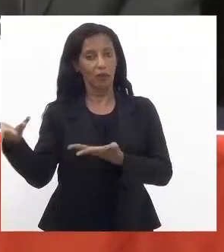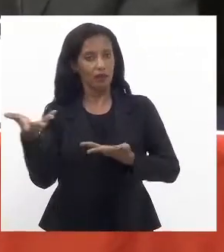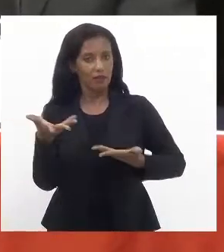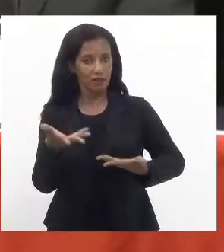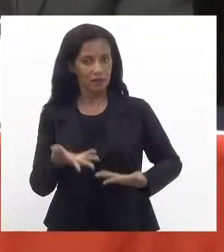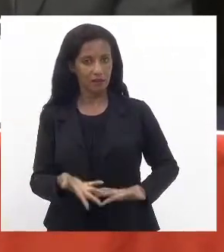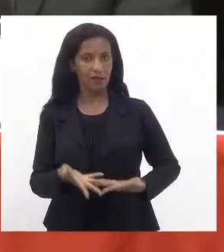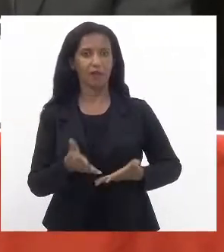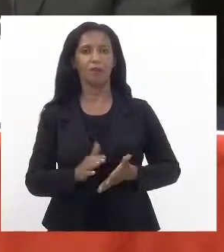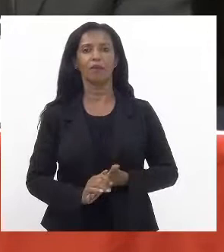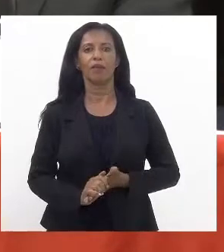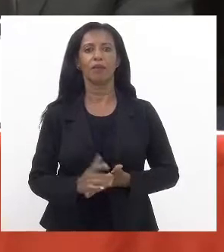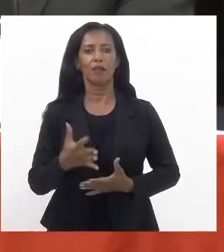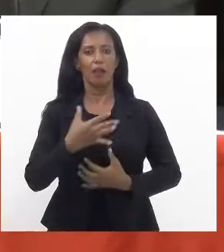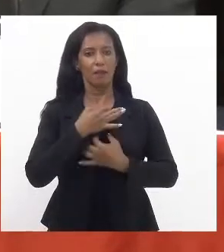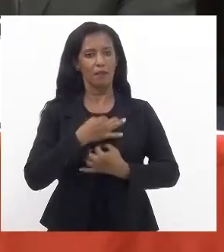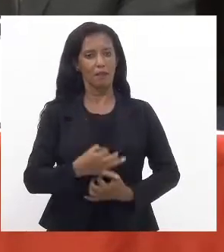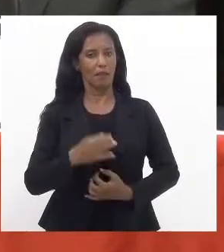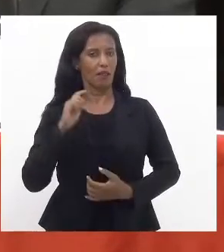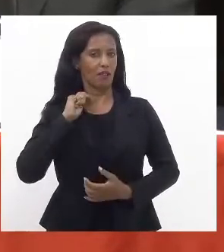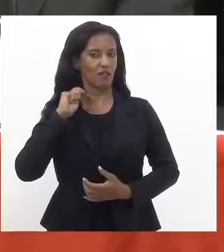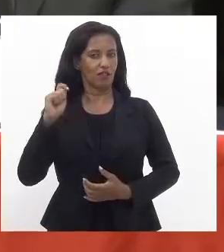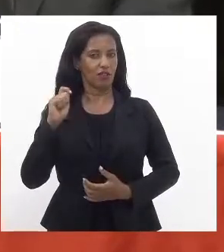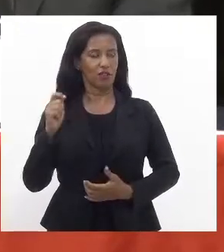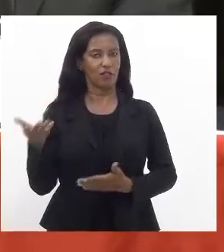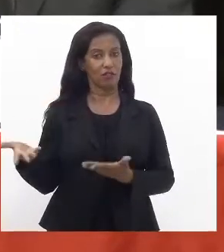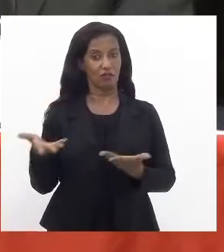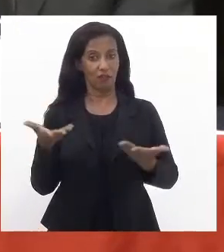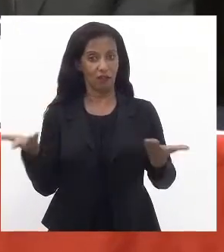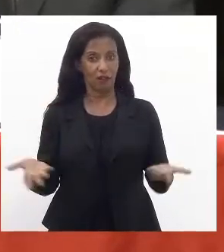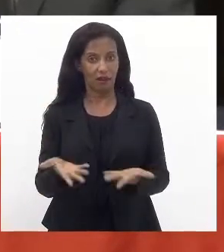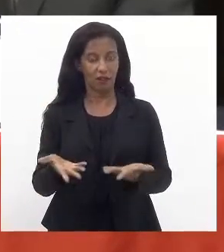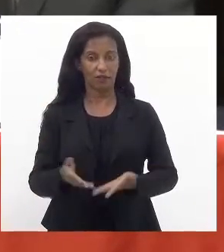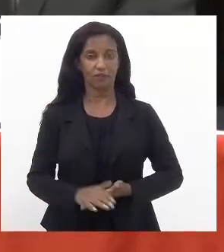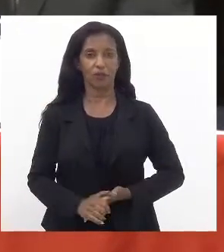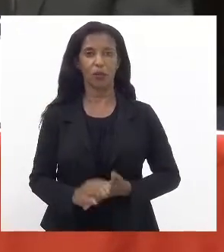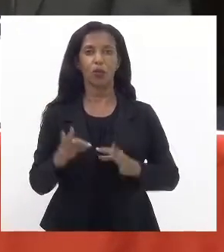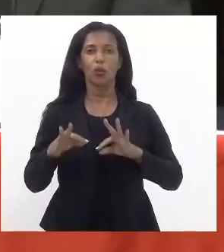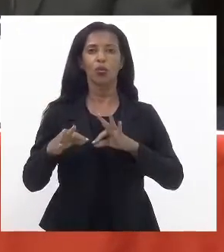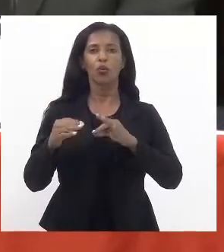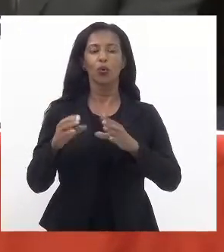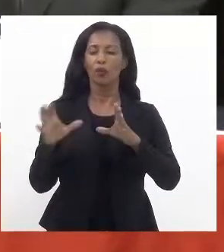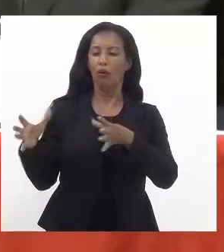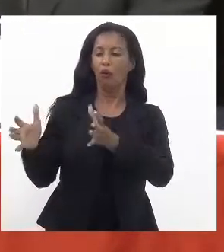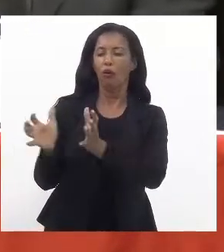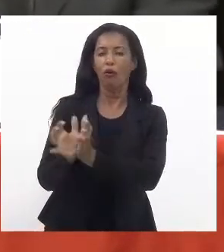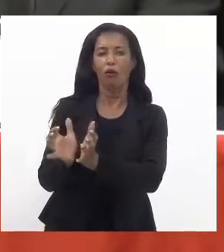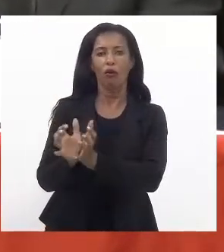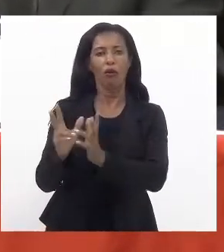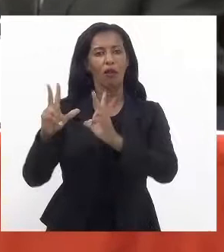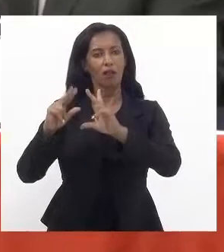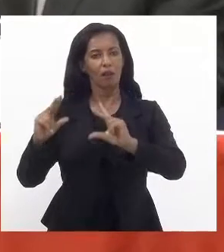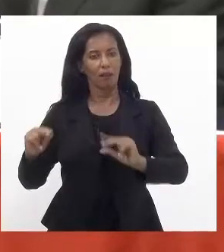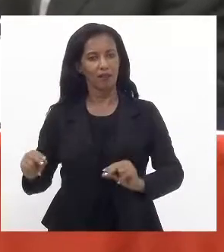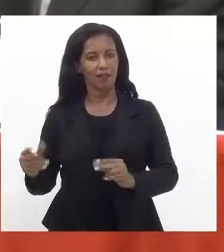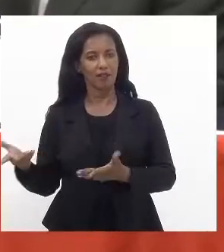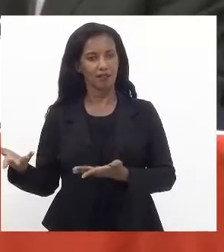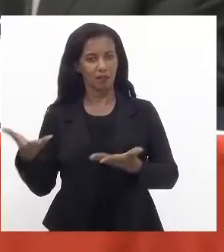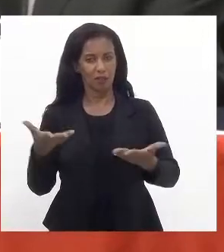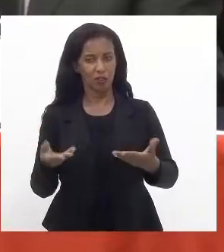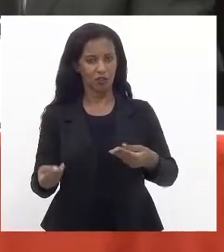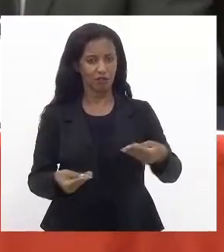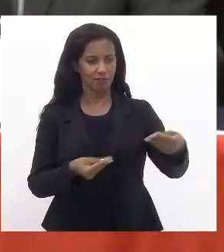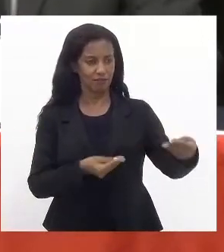recebimento da medalha Tiradentes e, evidentemente, toda a colônia libanesa, que também faço chegar às suas